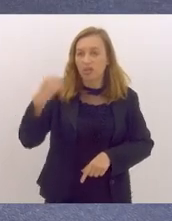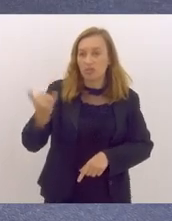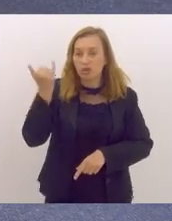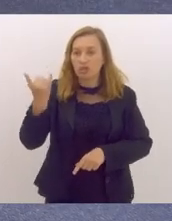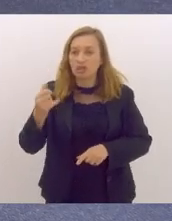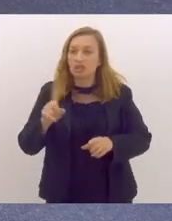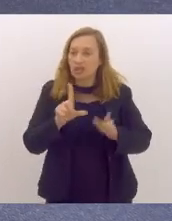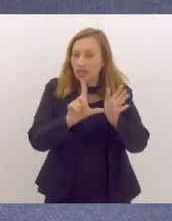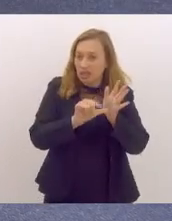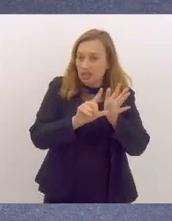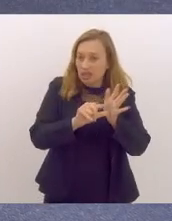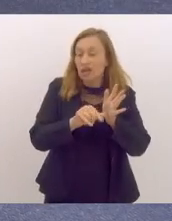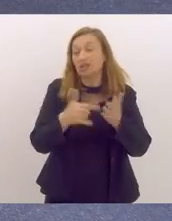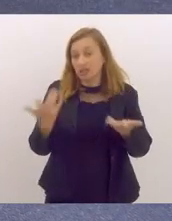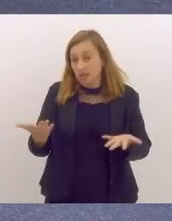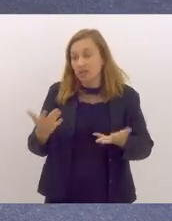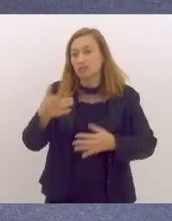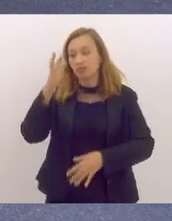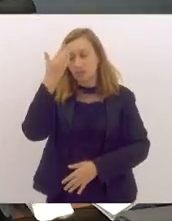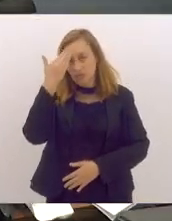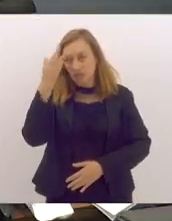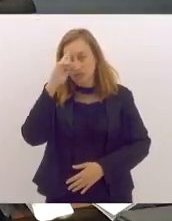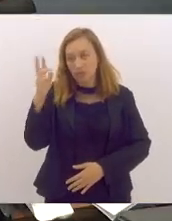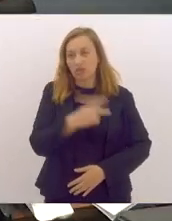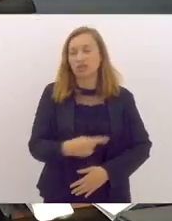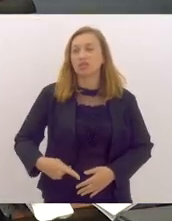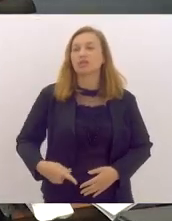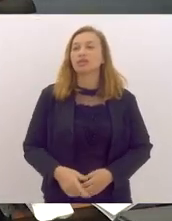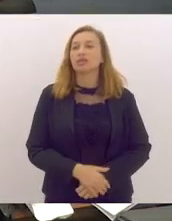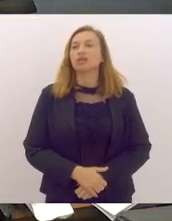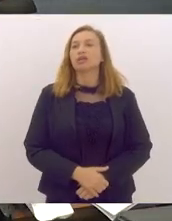aí os nossos segundos sargentos. Obrigado, senhor presidente.